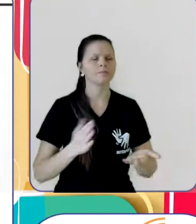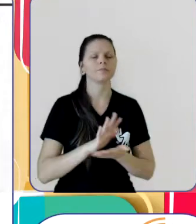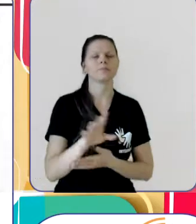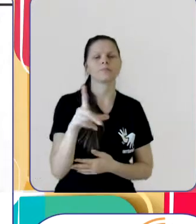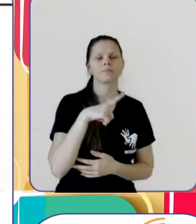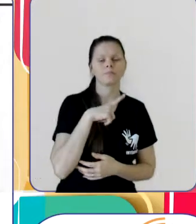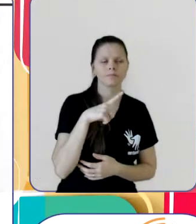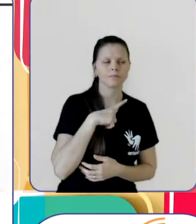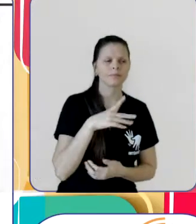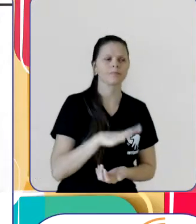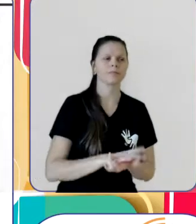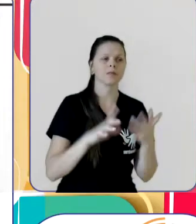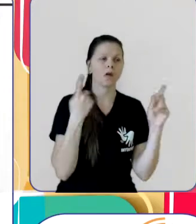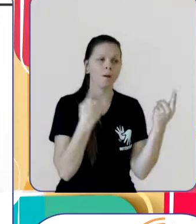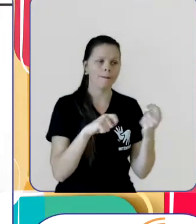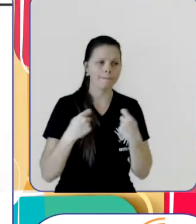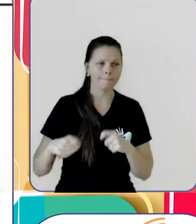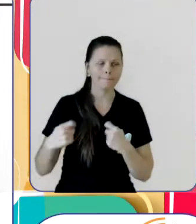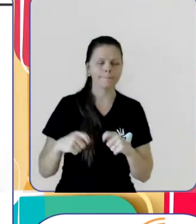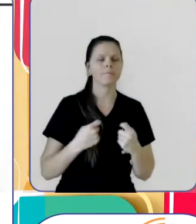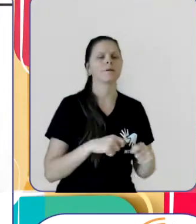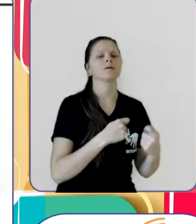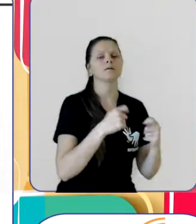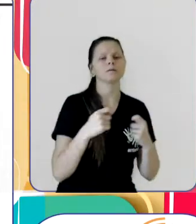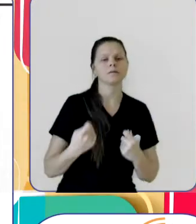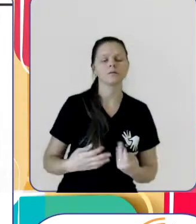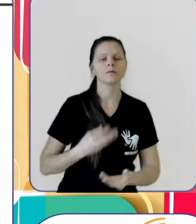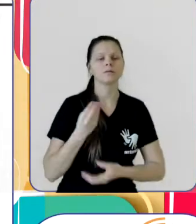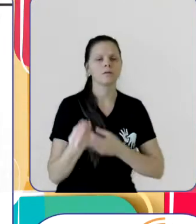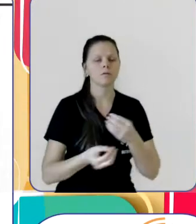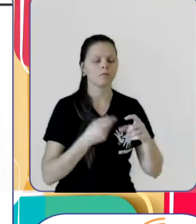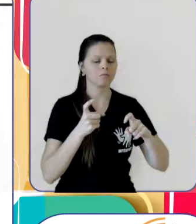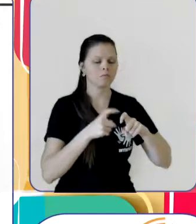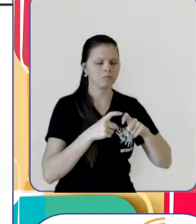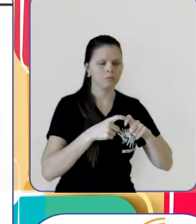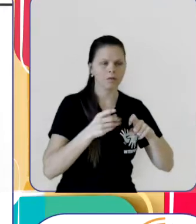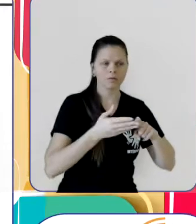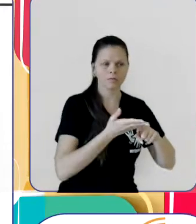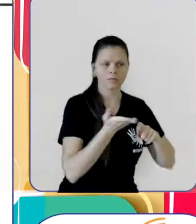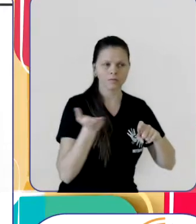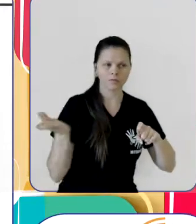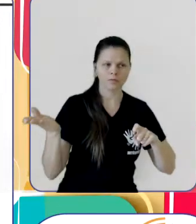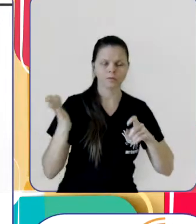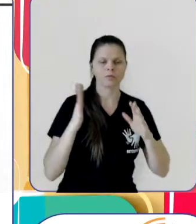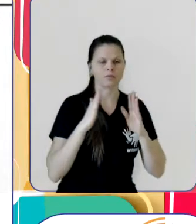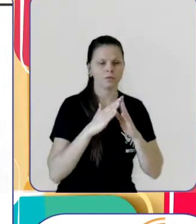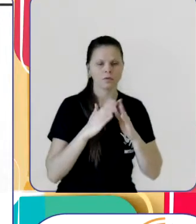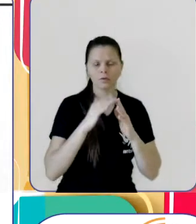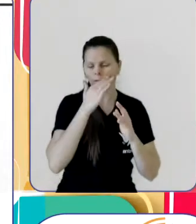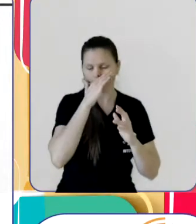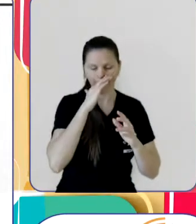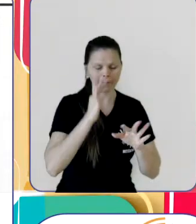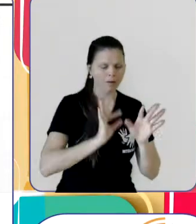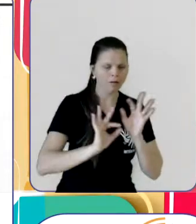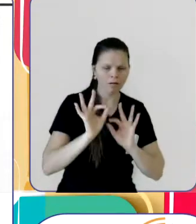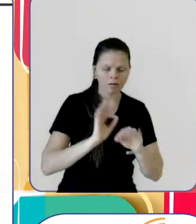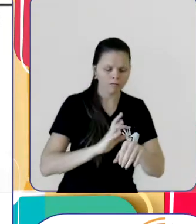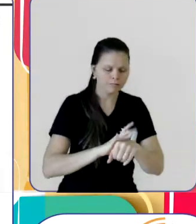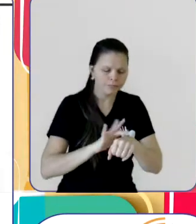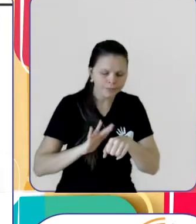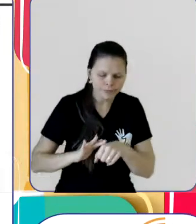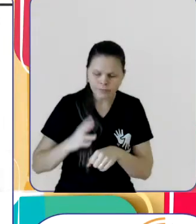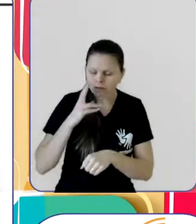ter precisado de que algum médico viesse à sua casa, algum enfermeiro, fazer um curativo, dar